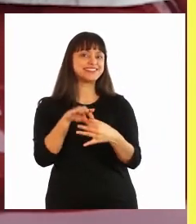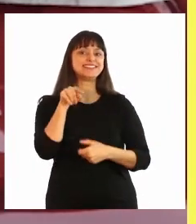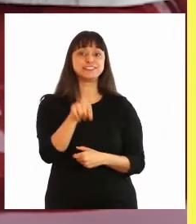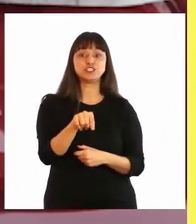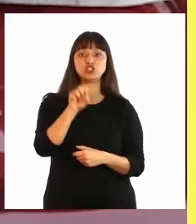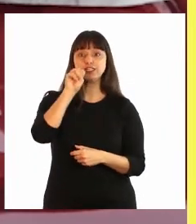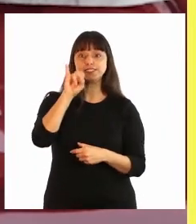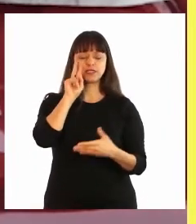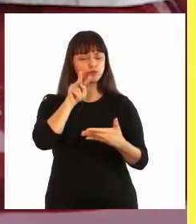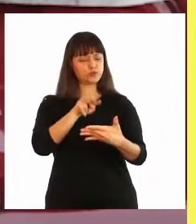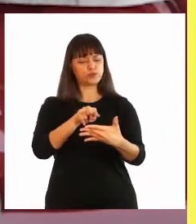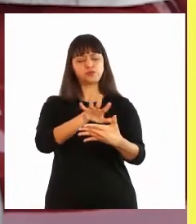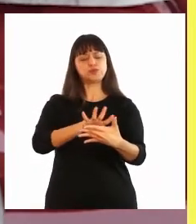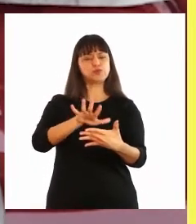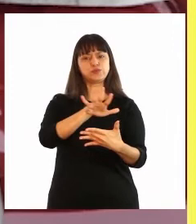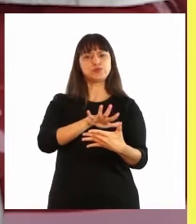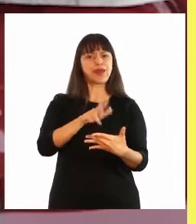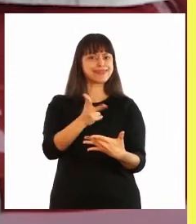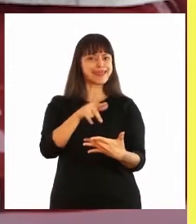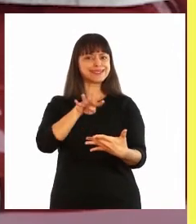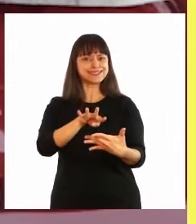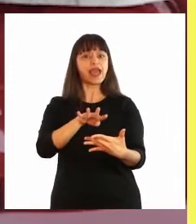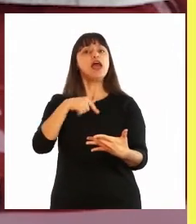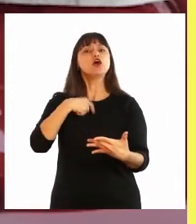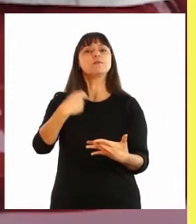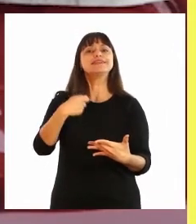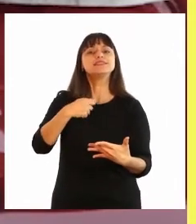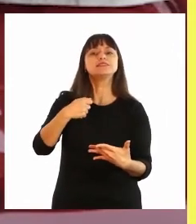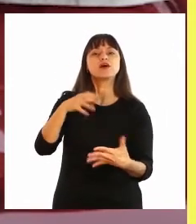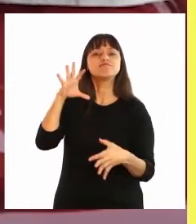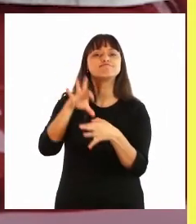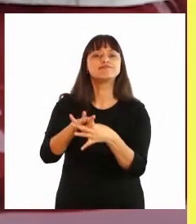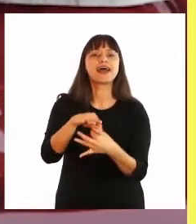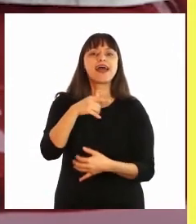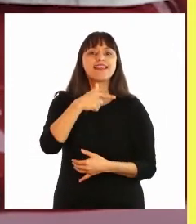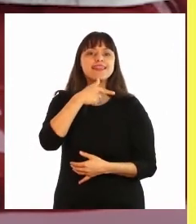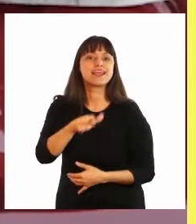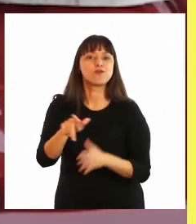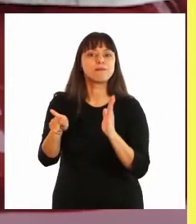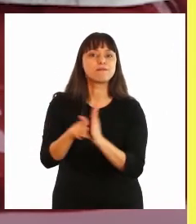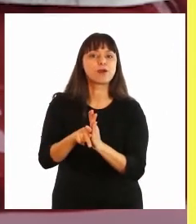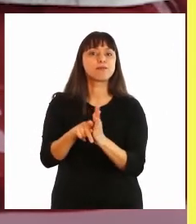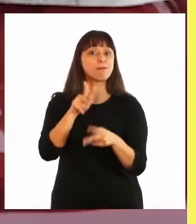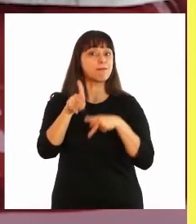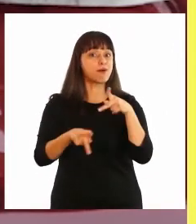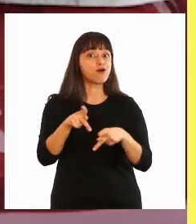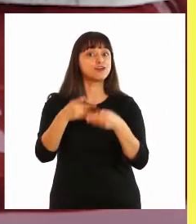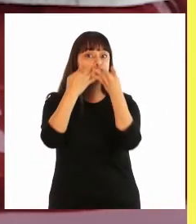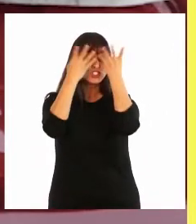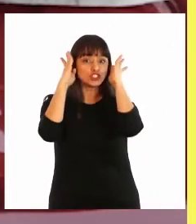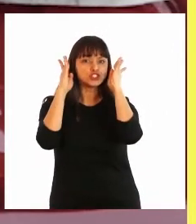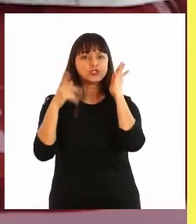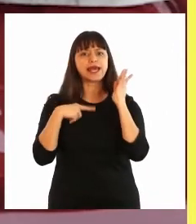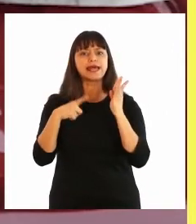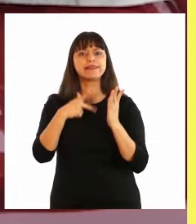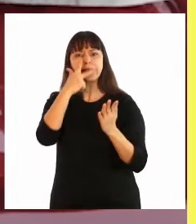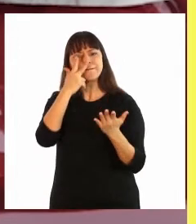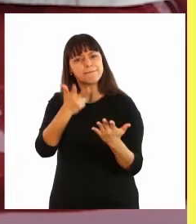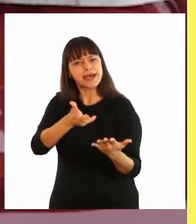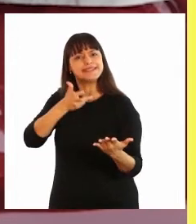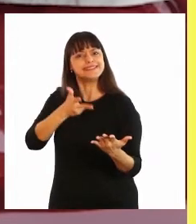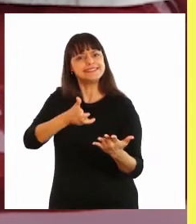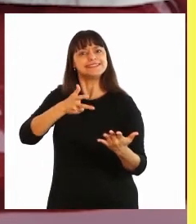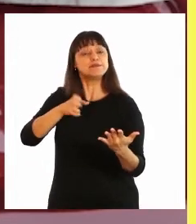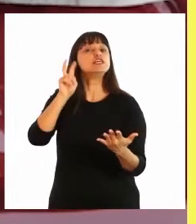você tem que estar estudando com a nossa língua para ir captando quais são esses referenciais e de onde